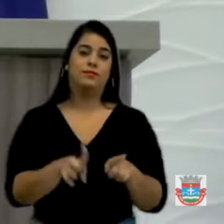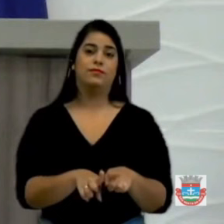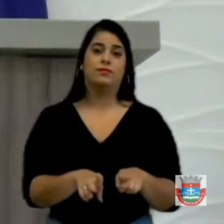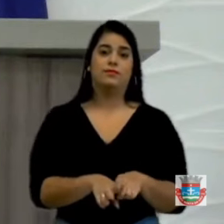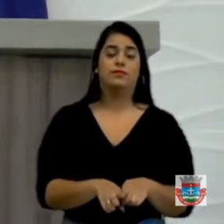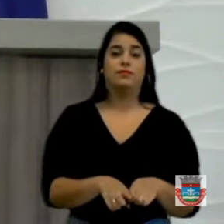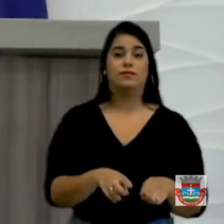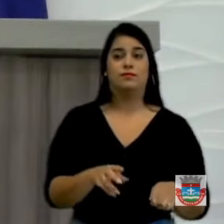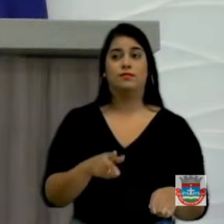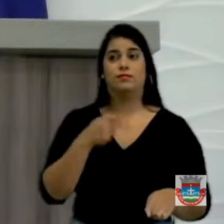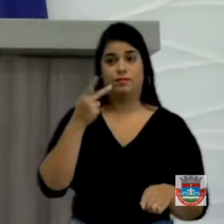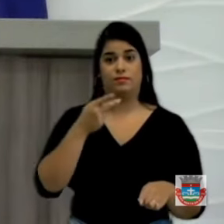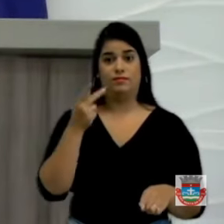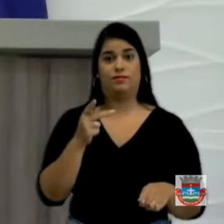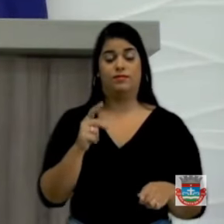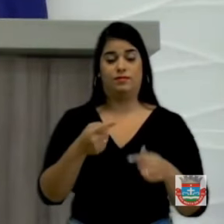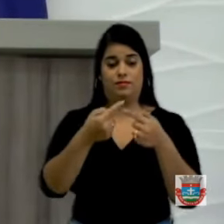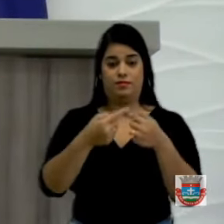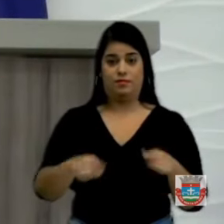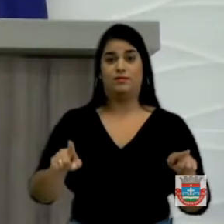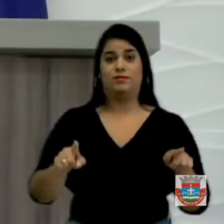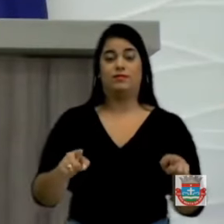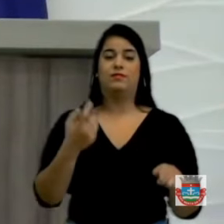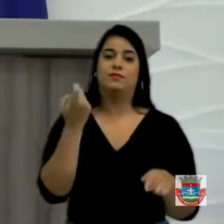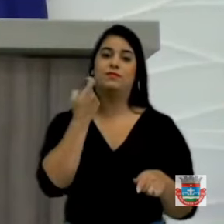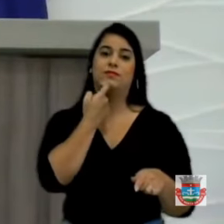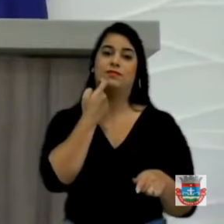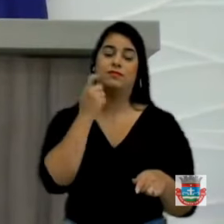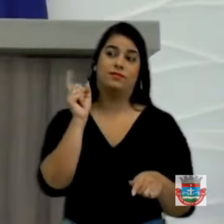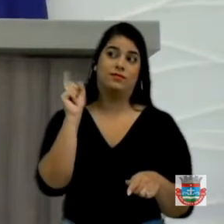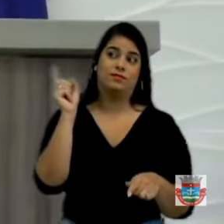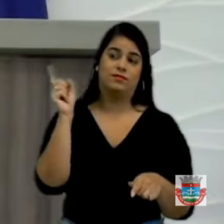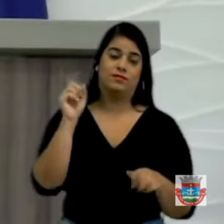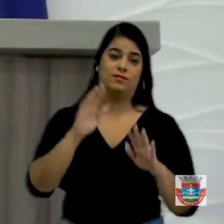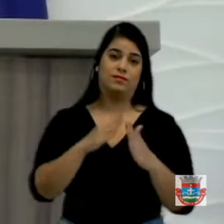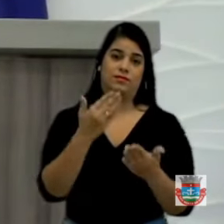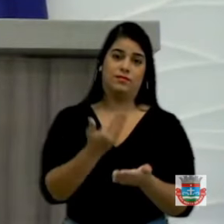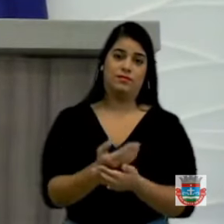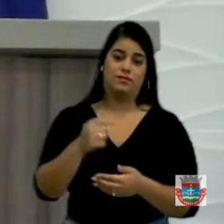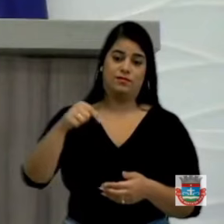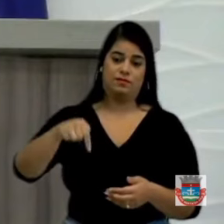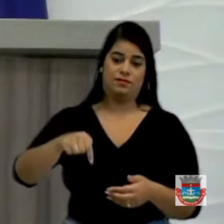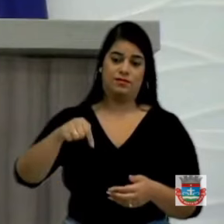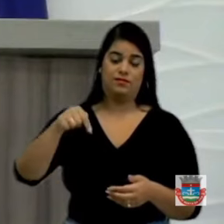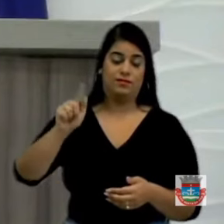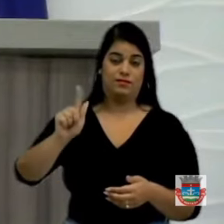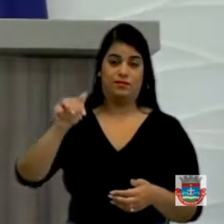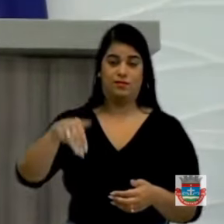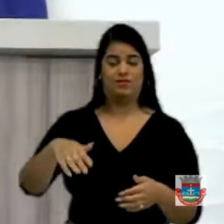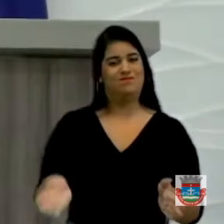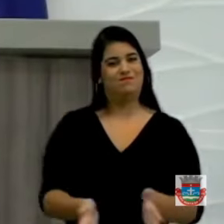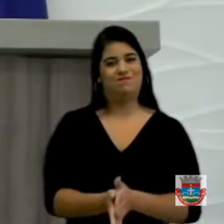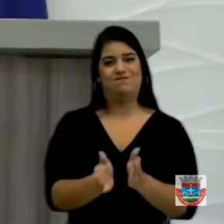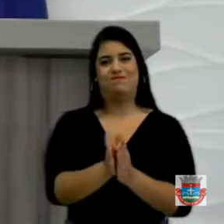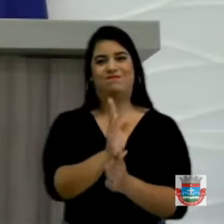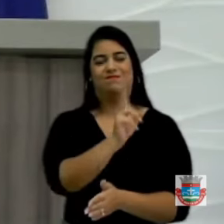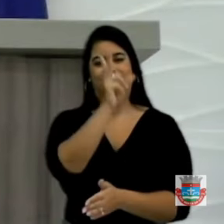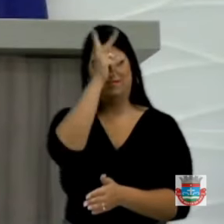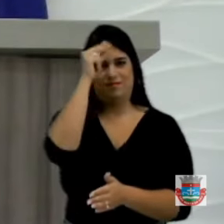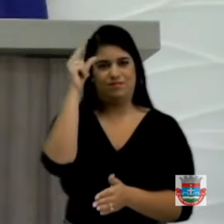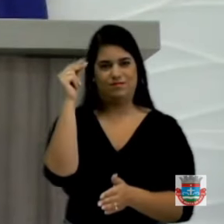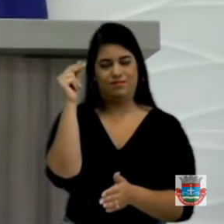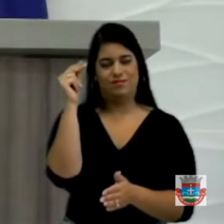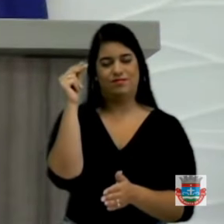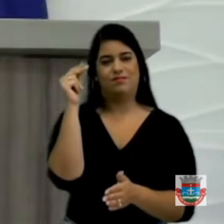da inauguração que fomos sexta-feira, lá no Gama, e quero parabenizar o prefeito Alexandre Batité,